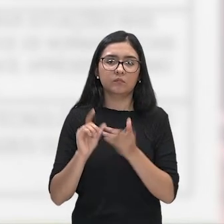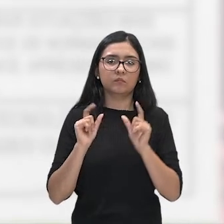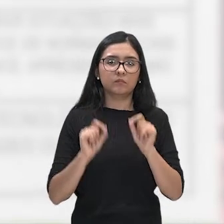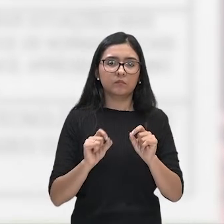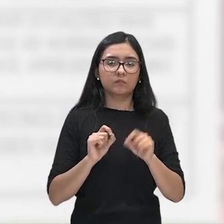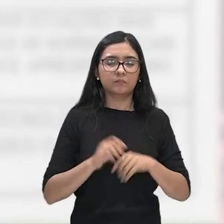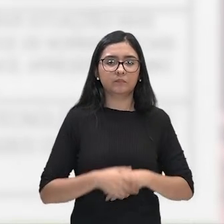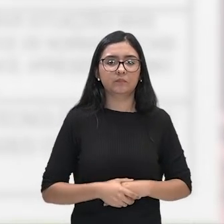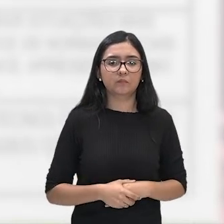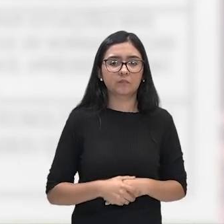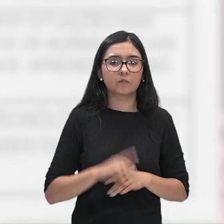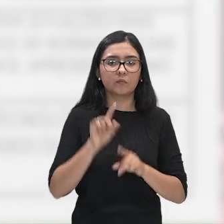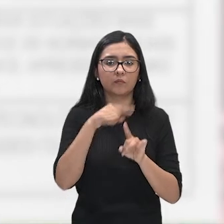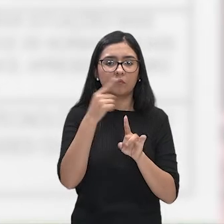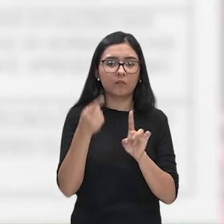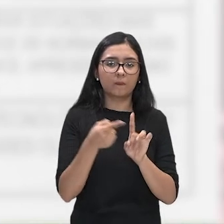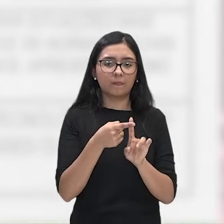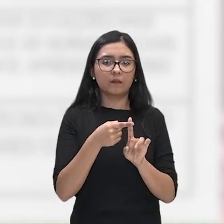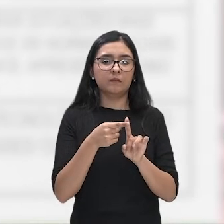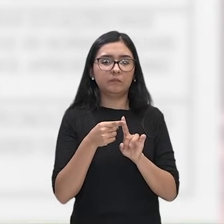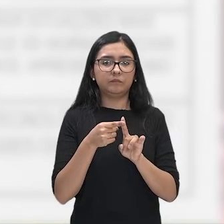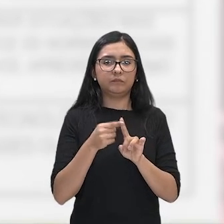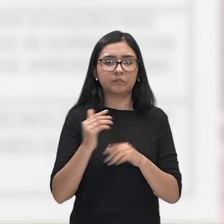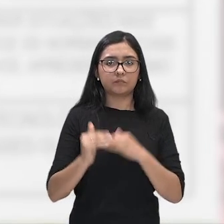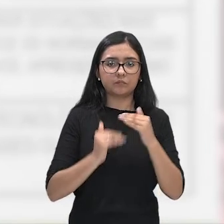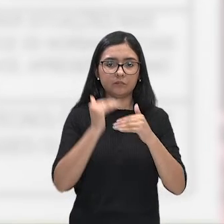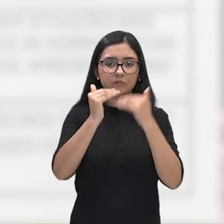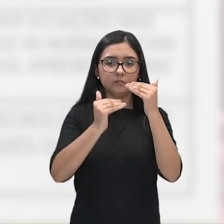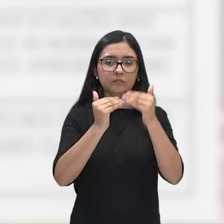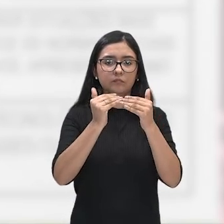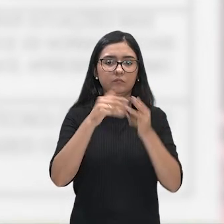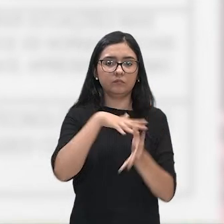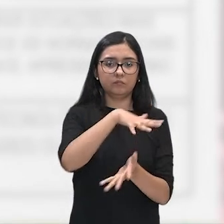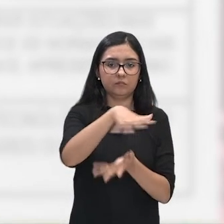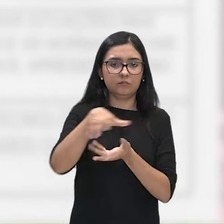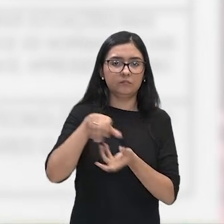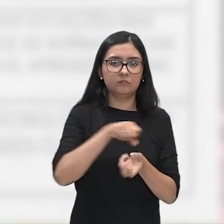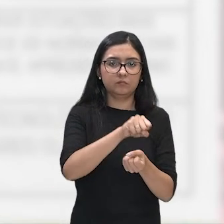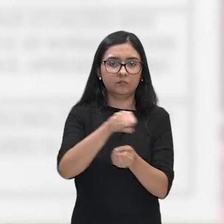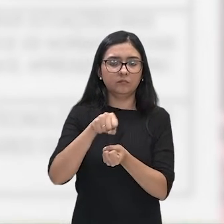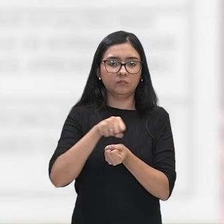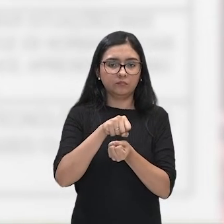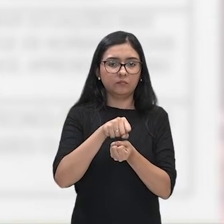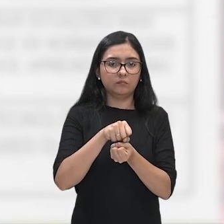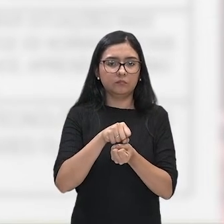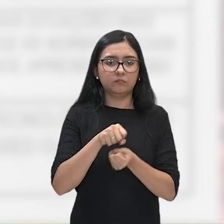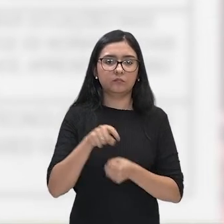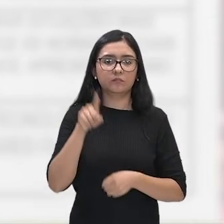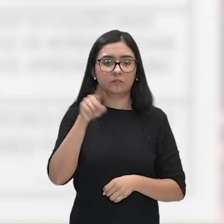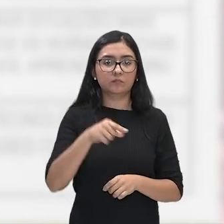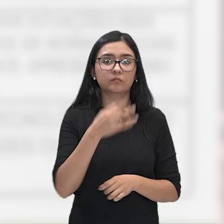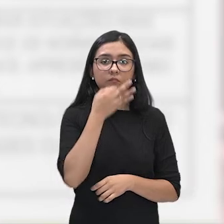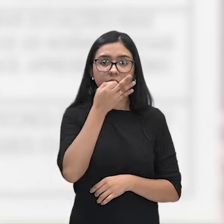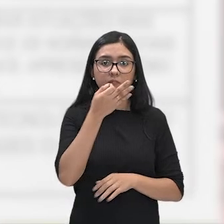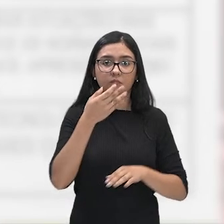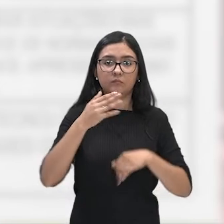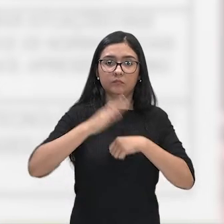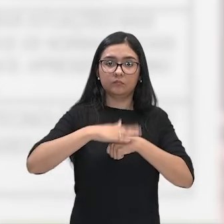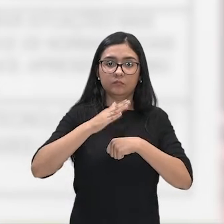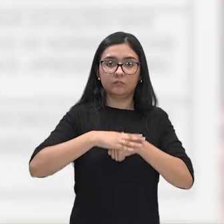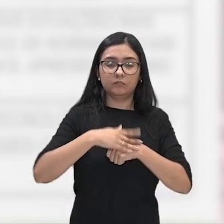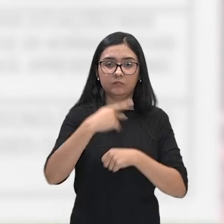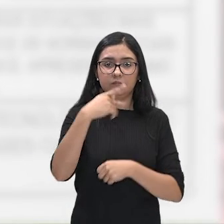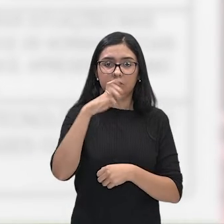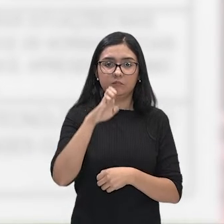abordadas pelos objetivos de desenvolvimento sustentável. Isso é a opinião do Pedro